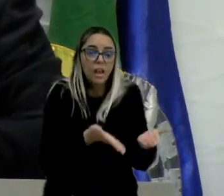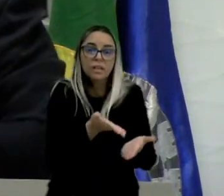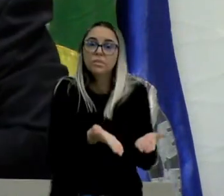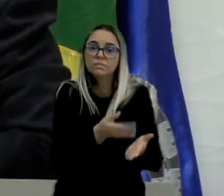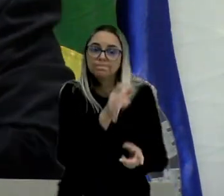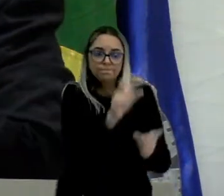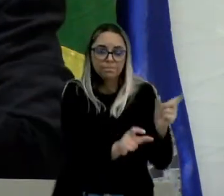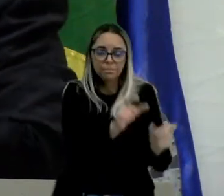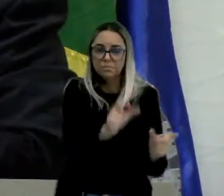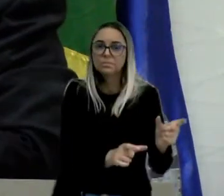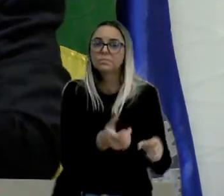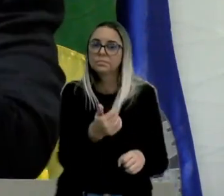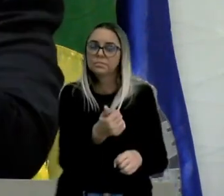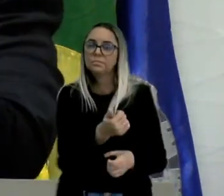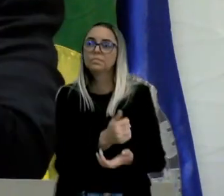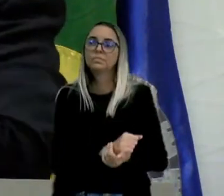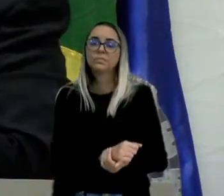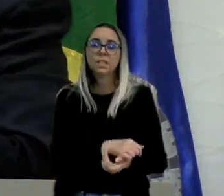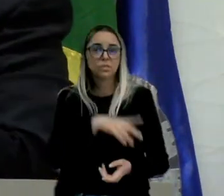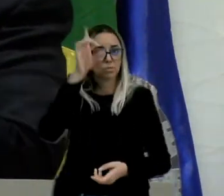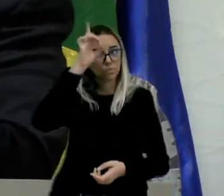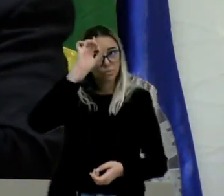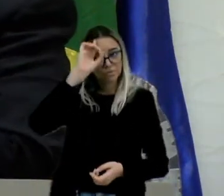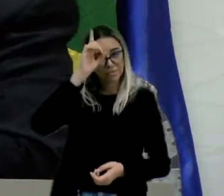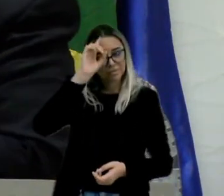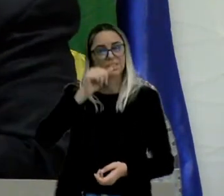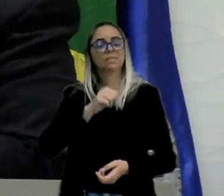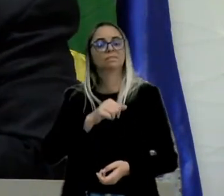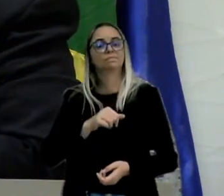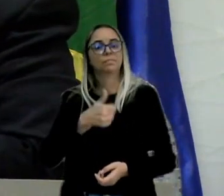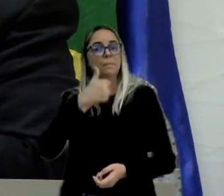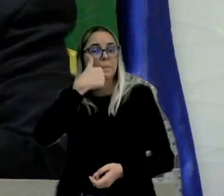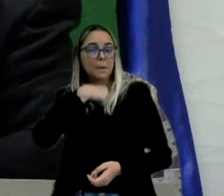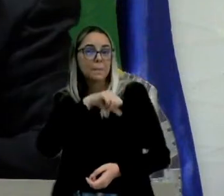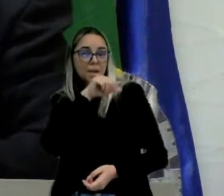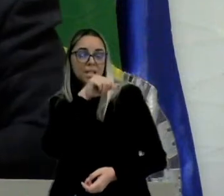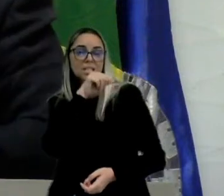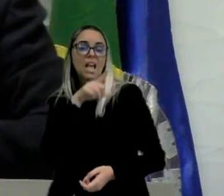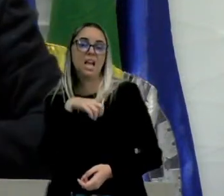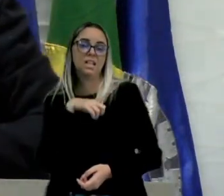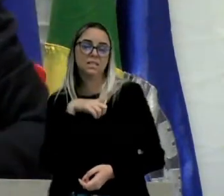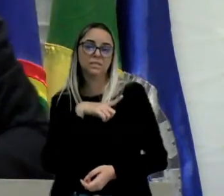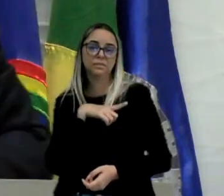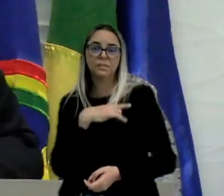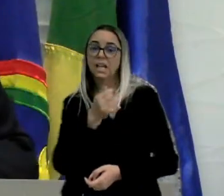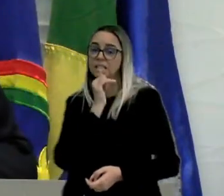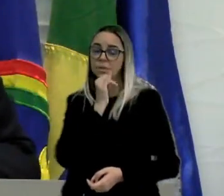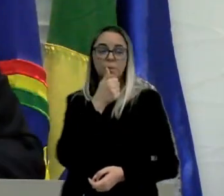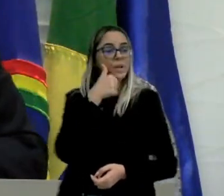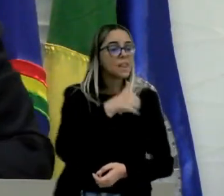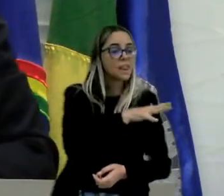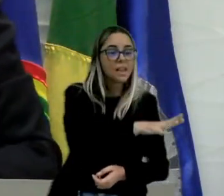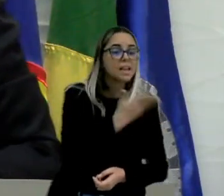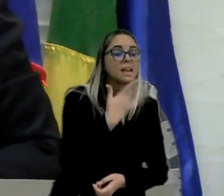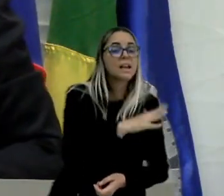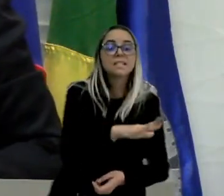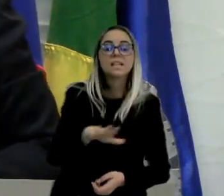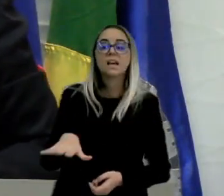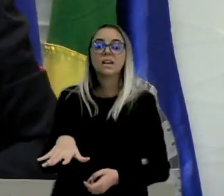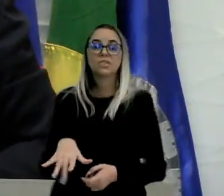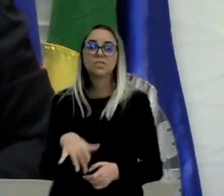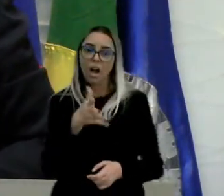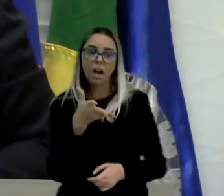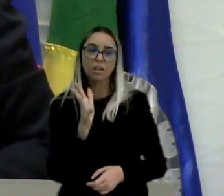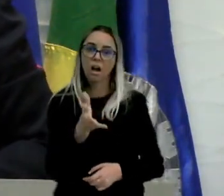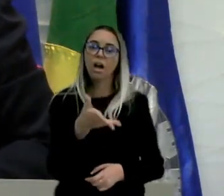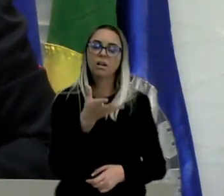toda semana toda semana todo dia tem mães por exemplo tem uma criança agora que ela ela aposentou por